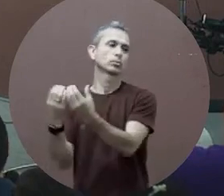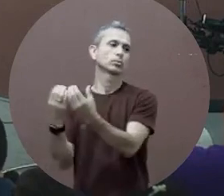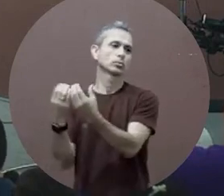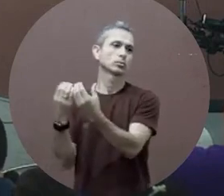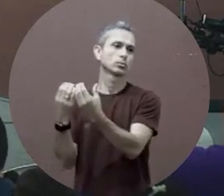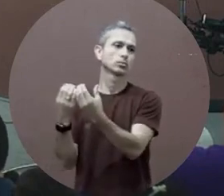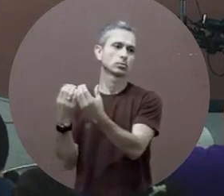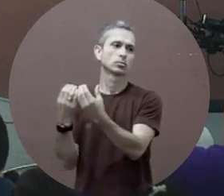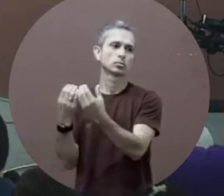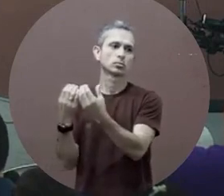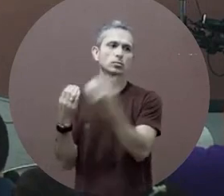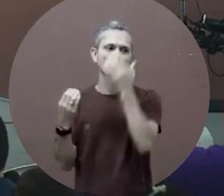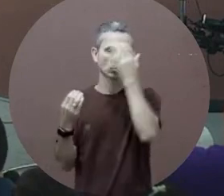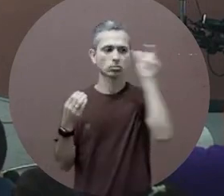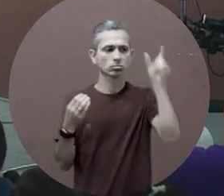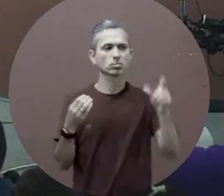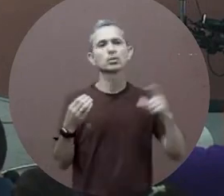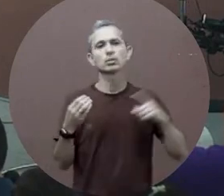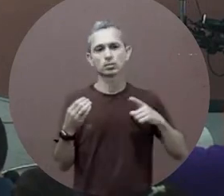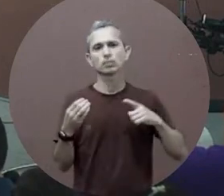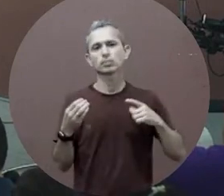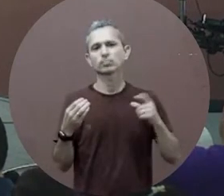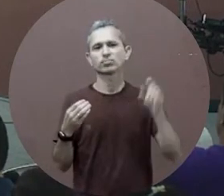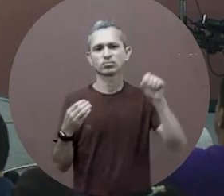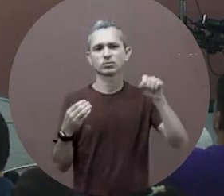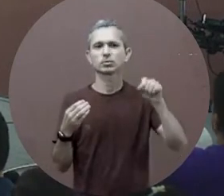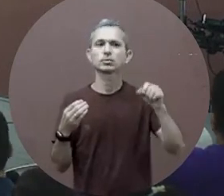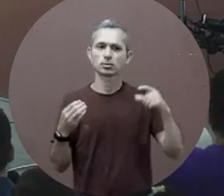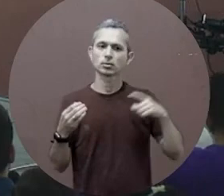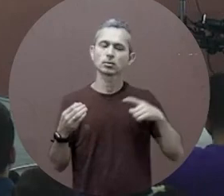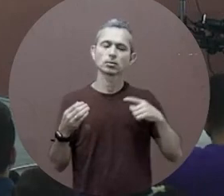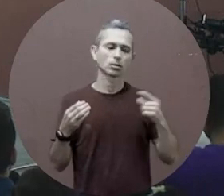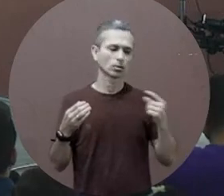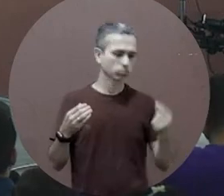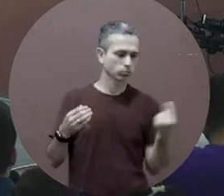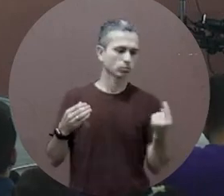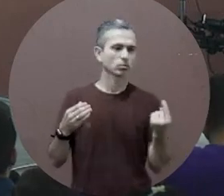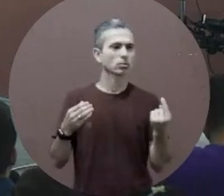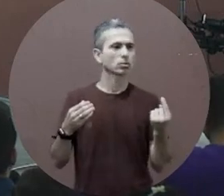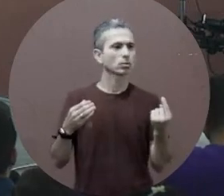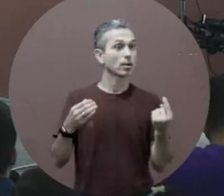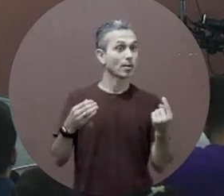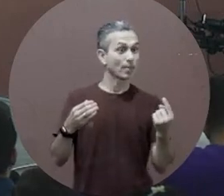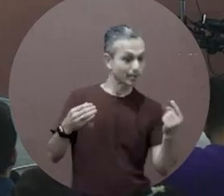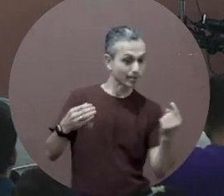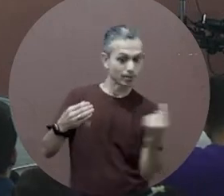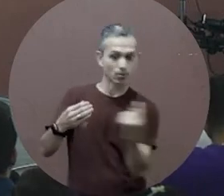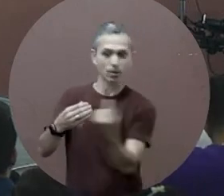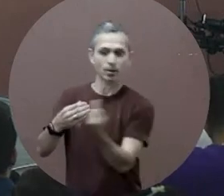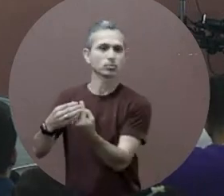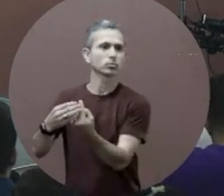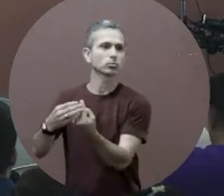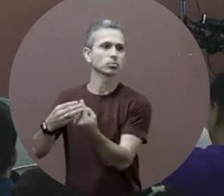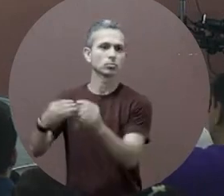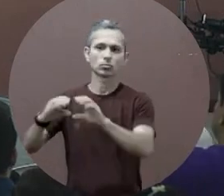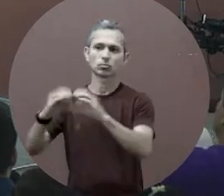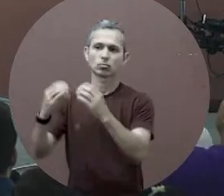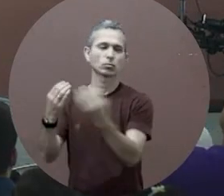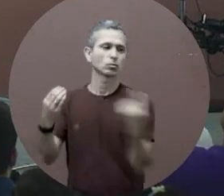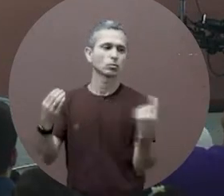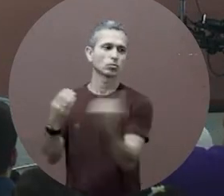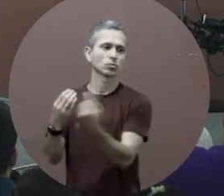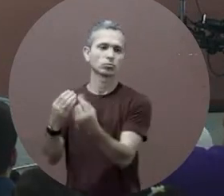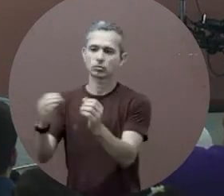O indivíduo, ele existe para servir ao coletivo, apesar de que o indivíduo ele